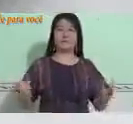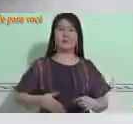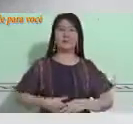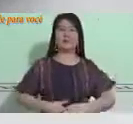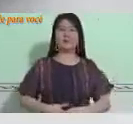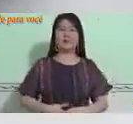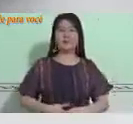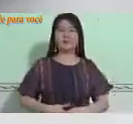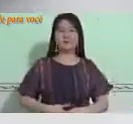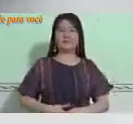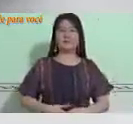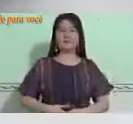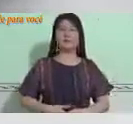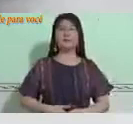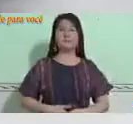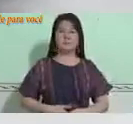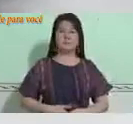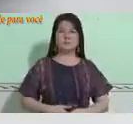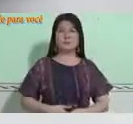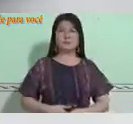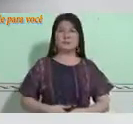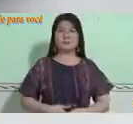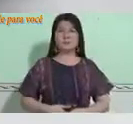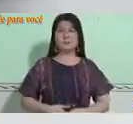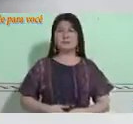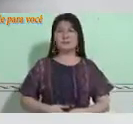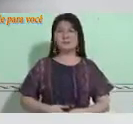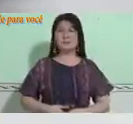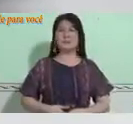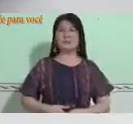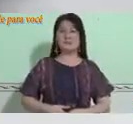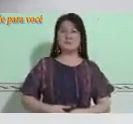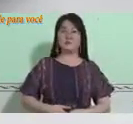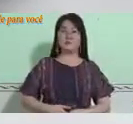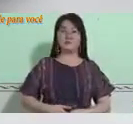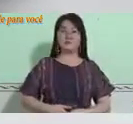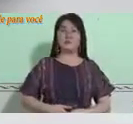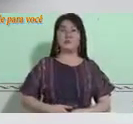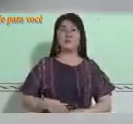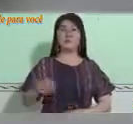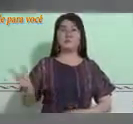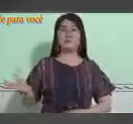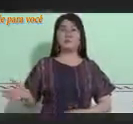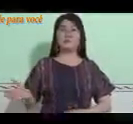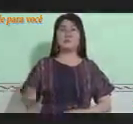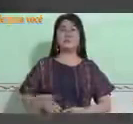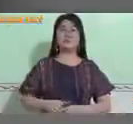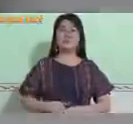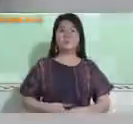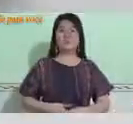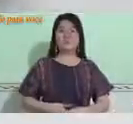O diagnóstico da asma é feito pelo médico através da observação dos sintomas e pode ser confirmado através